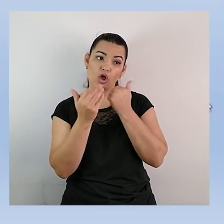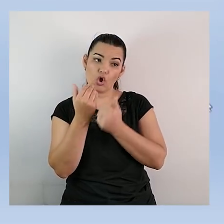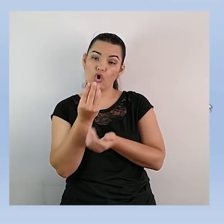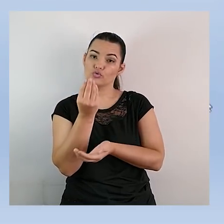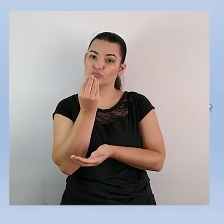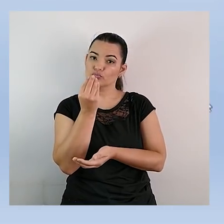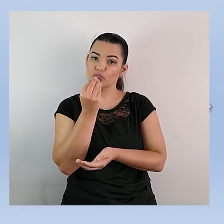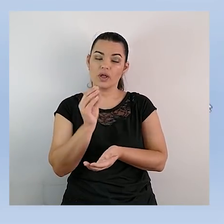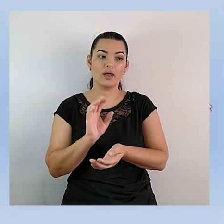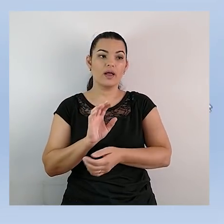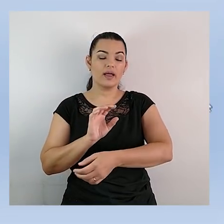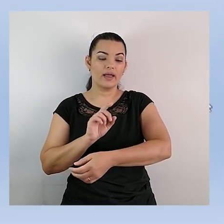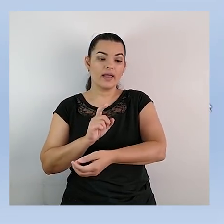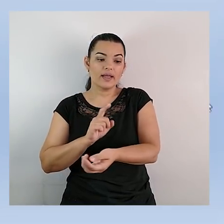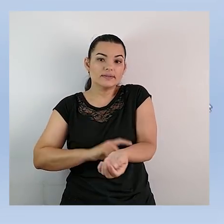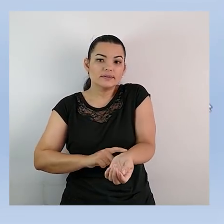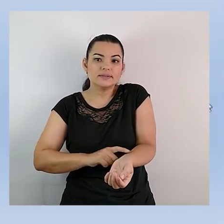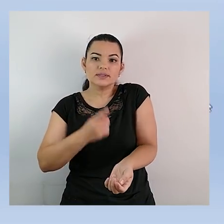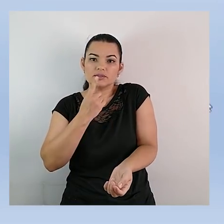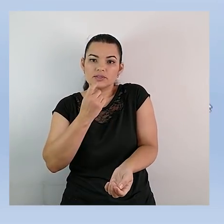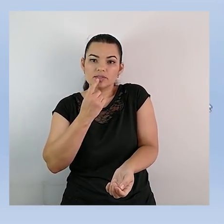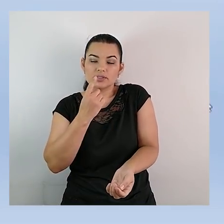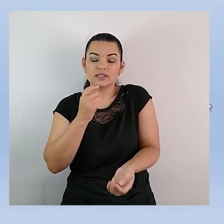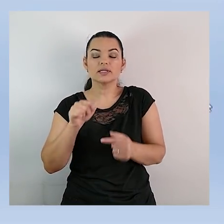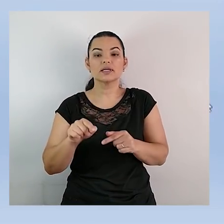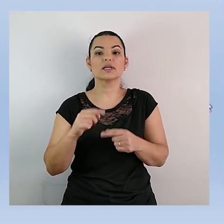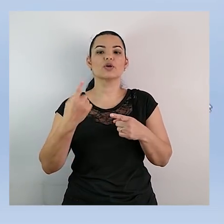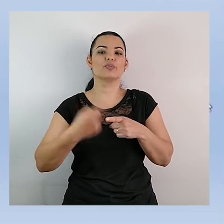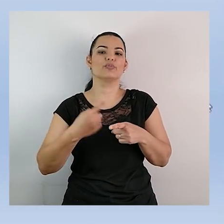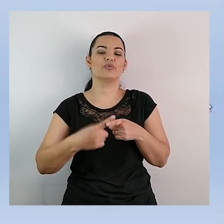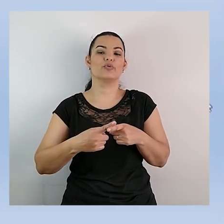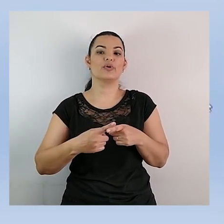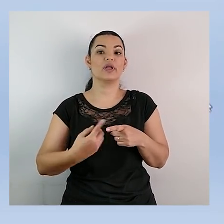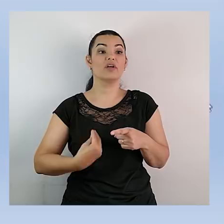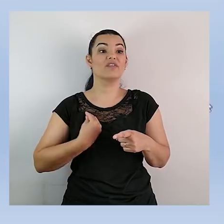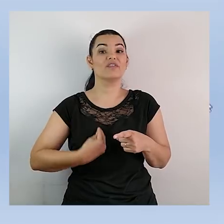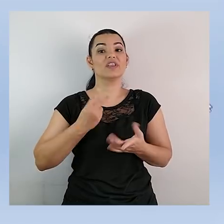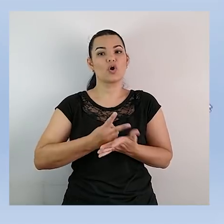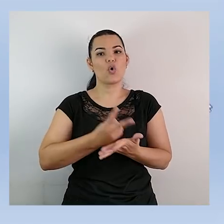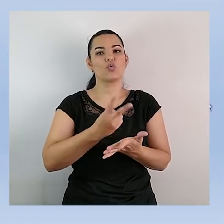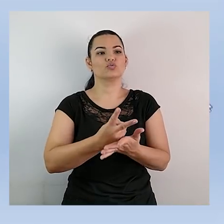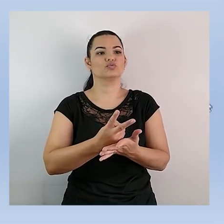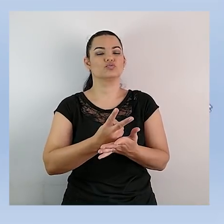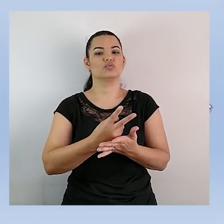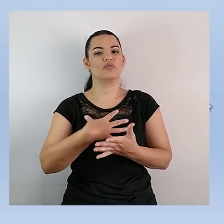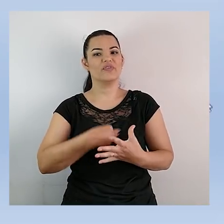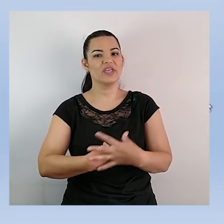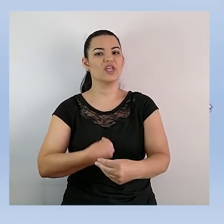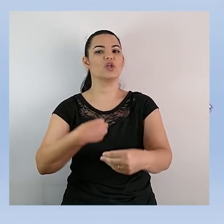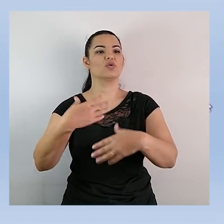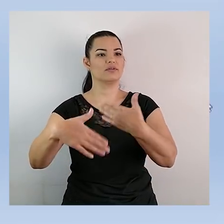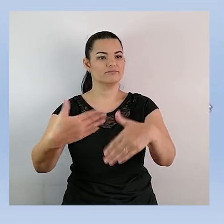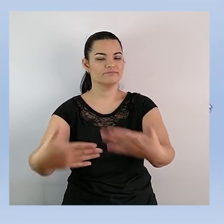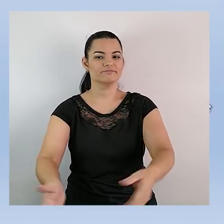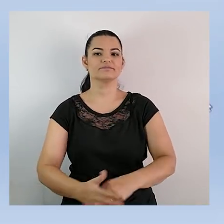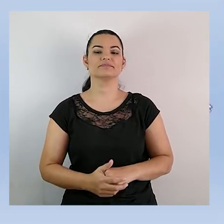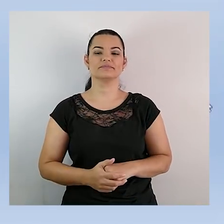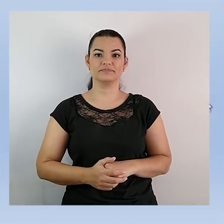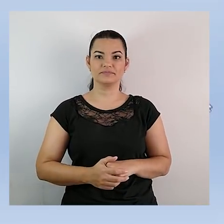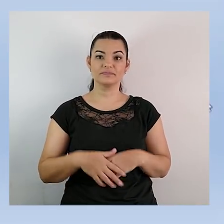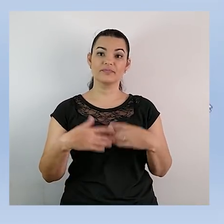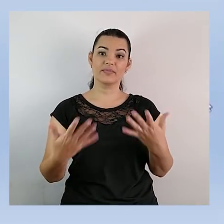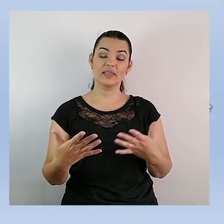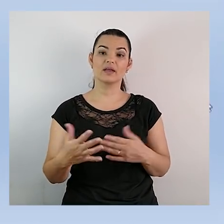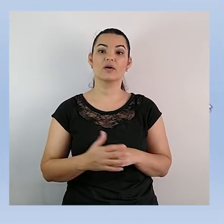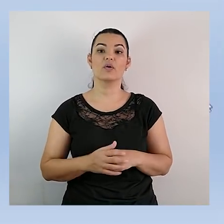seu ciclo reprodutivo. Então, geralmente, esses insetos ou artrópodes que são parasitas, né, que se